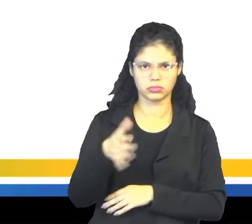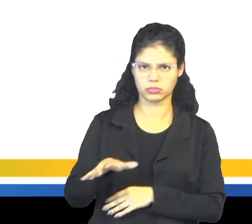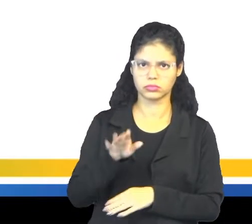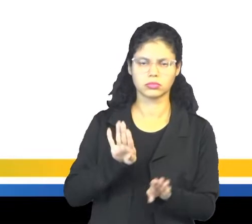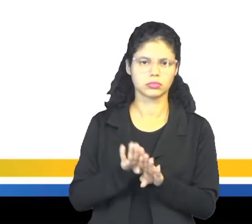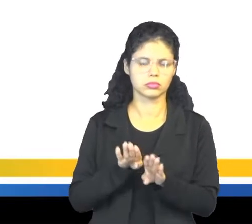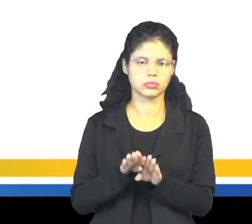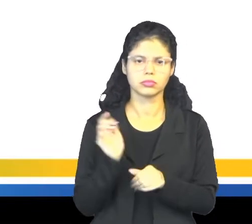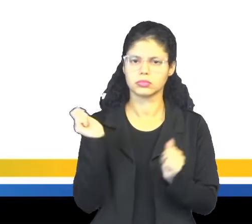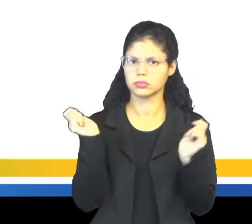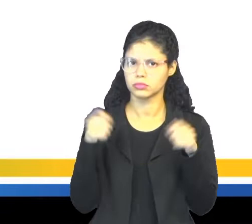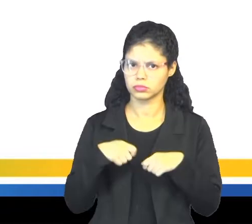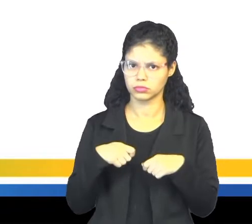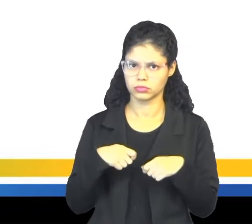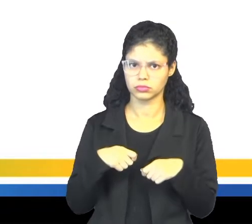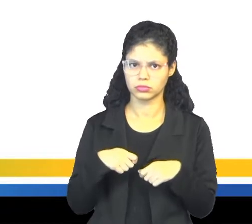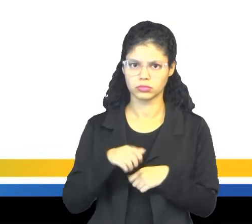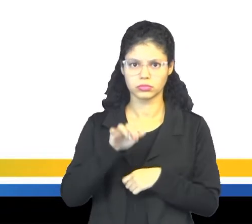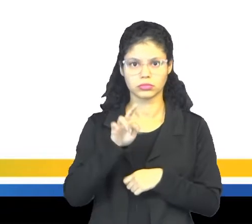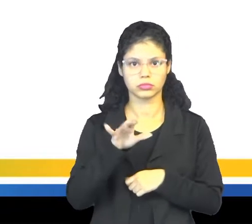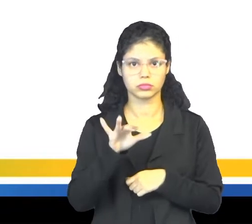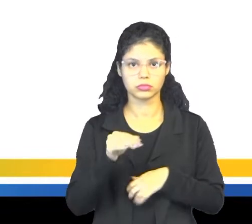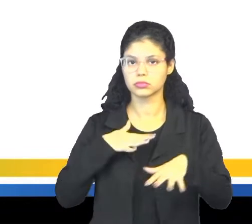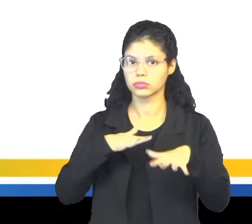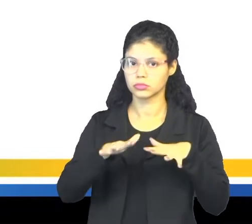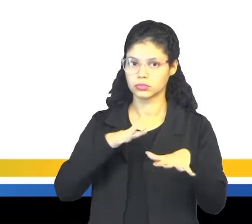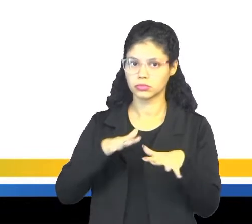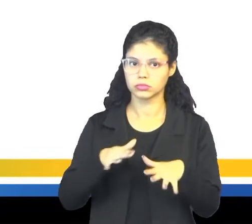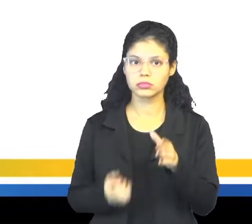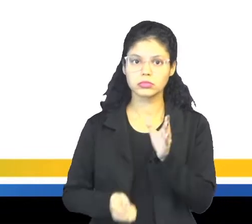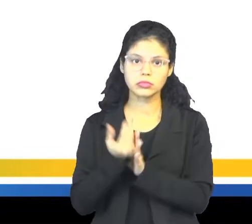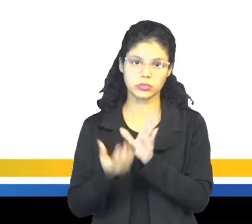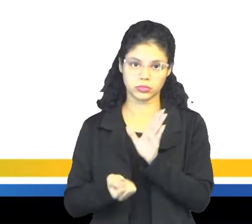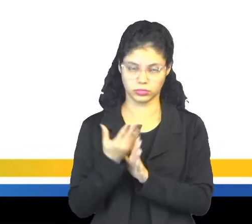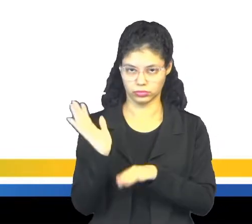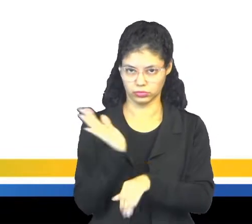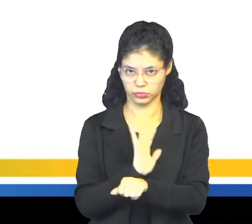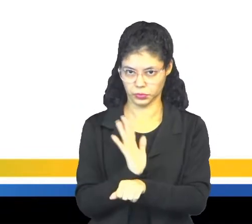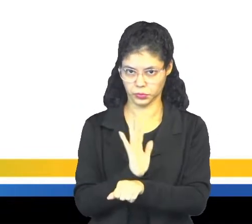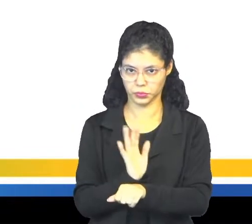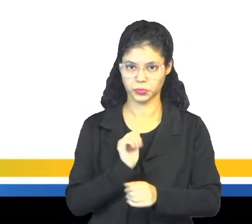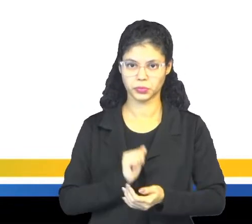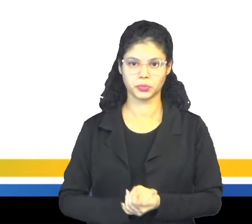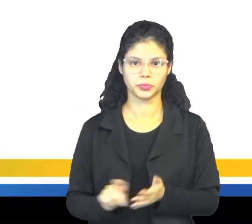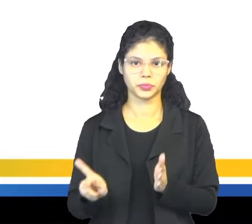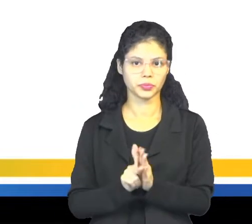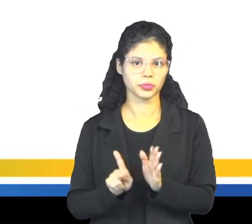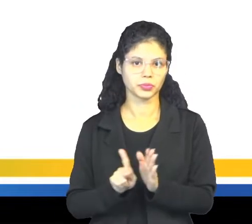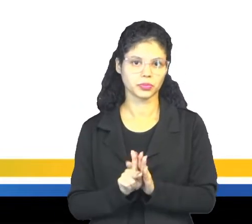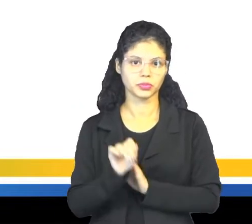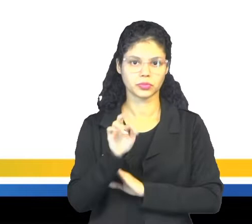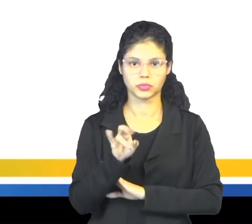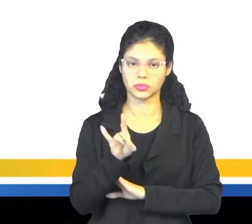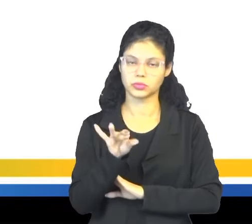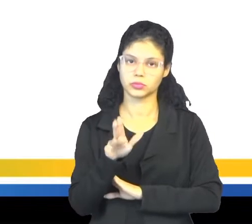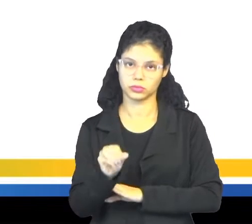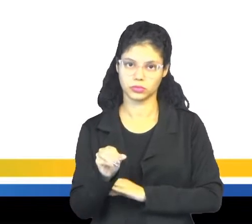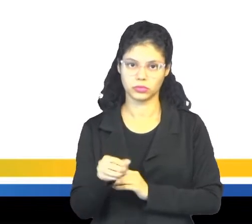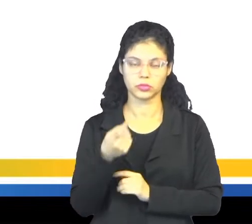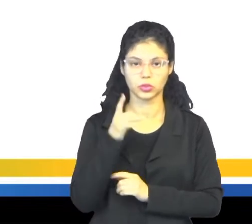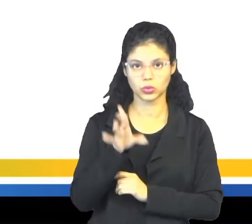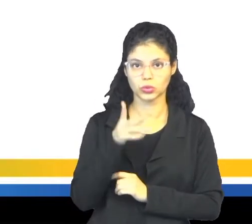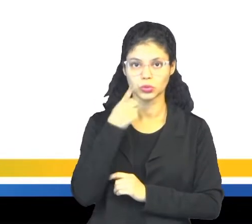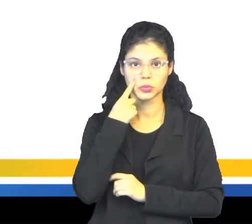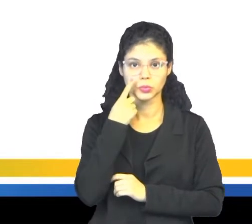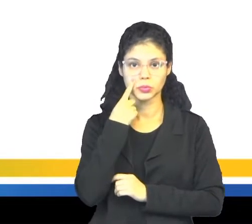a possibilidade do efeito de movimento produzido no cinema resultar de fenômenos retinianos, apenas aí nos